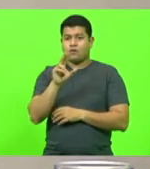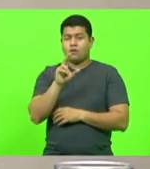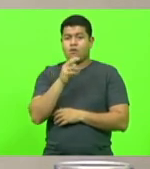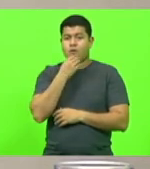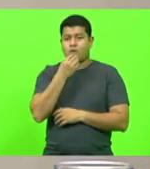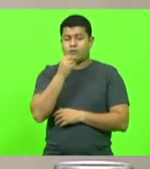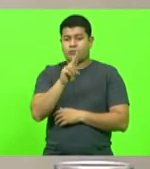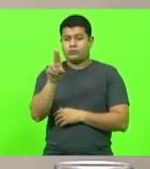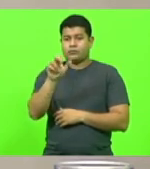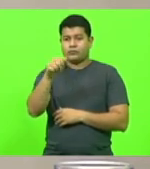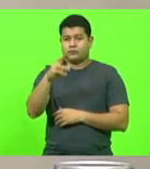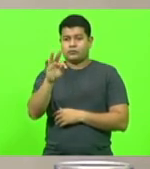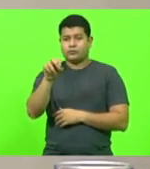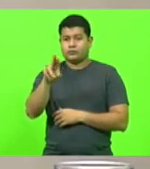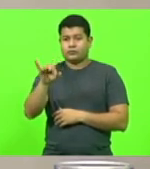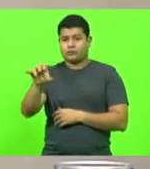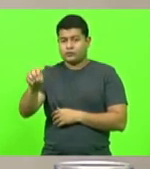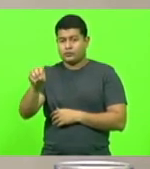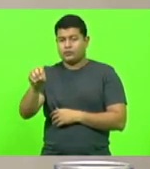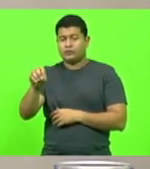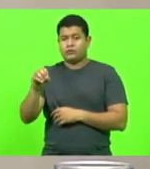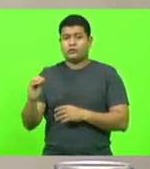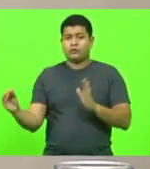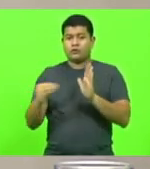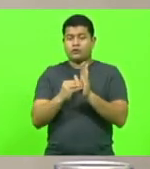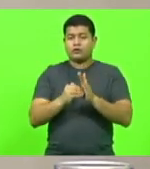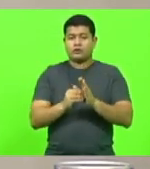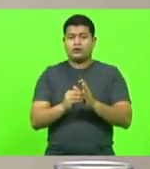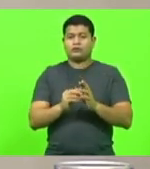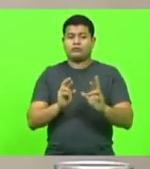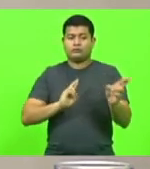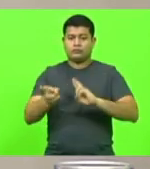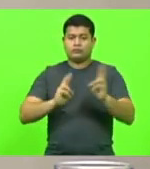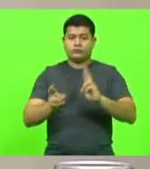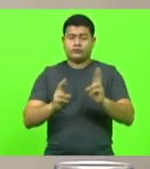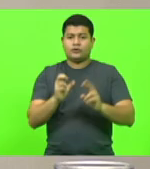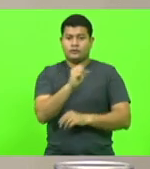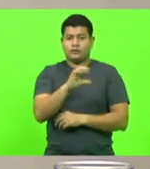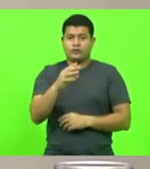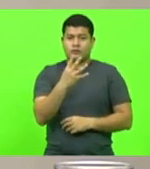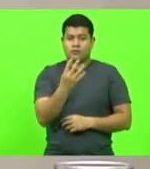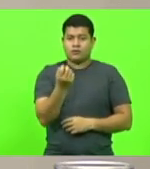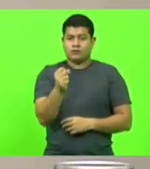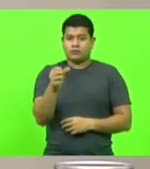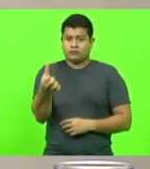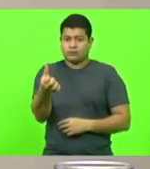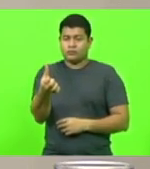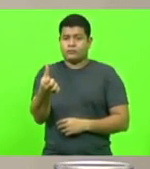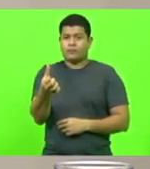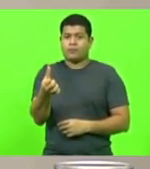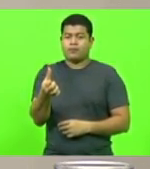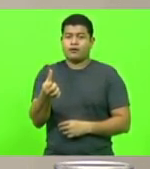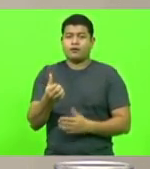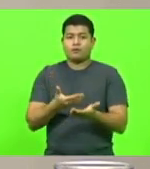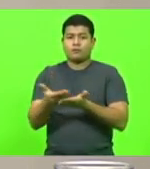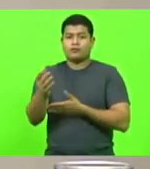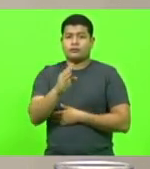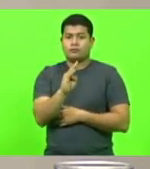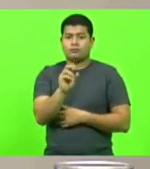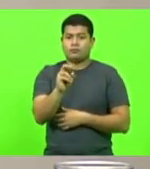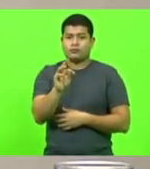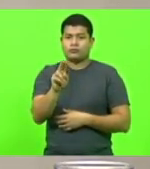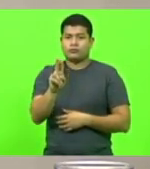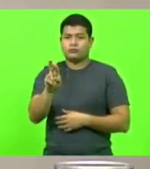Guedert, o trecho da rodovia SC 486, compreendido entre os municípios de Botuverá, quilômetro 65.4, e